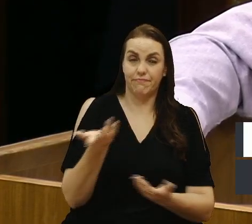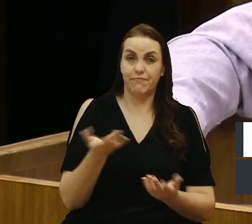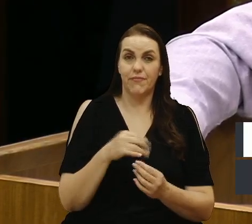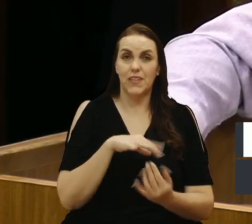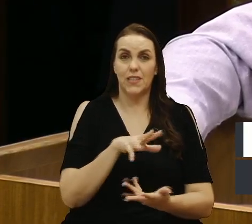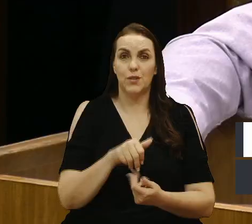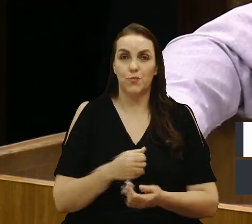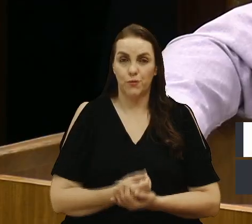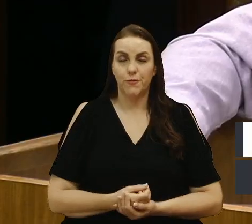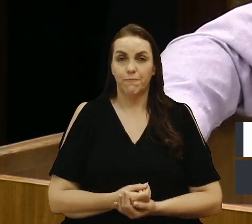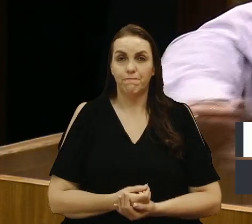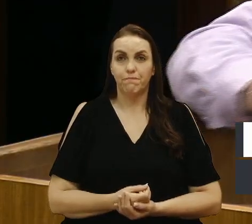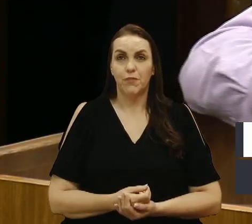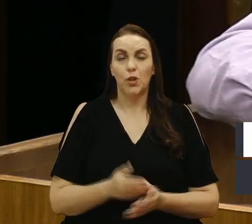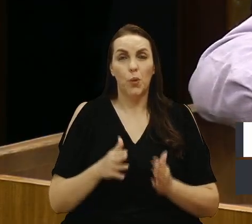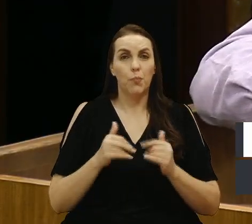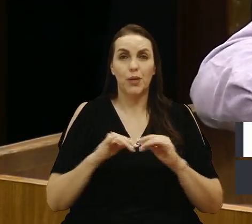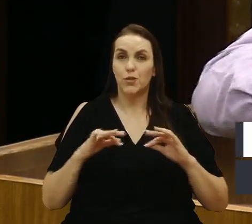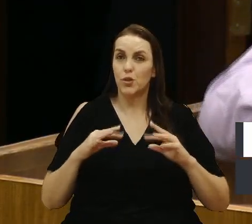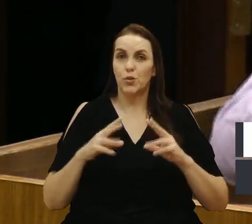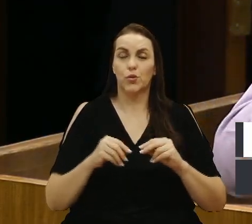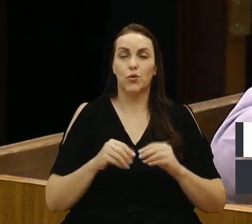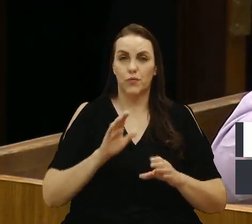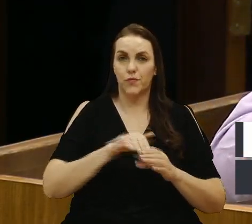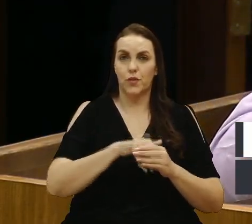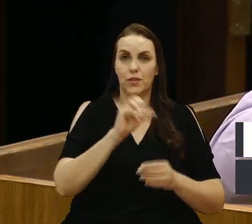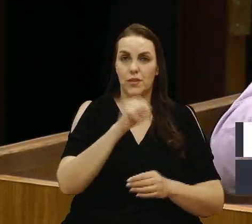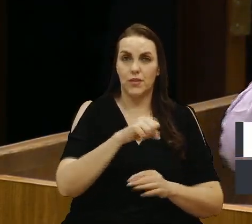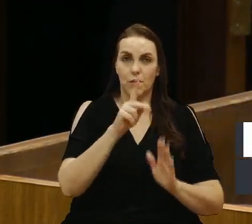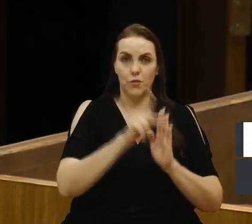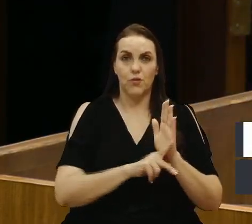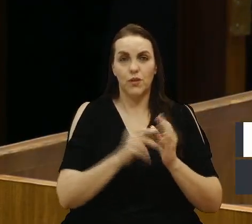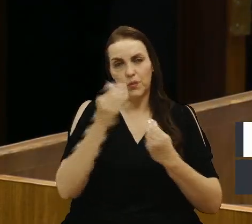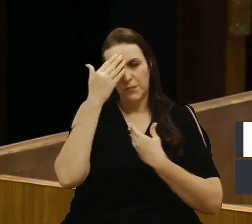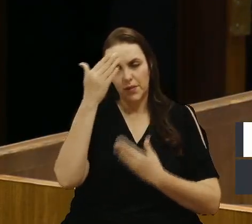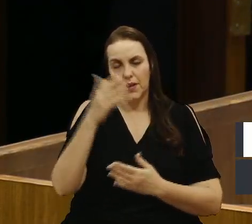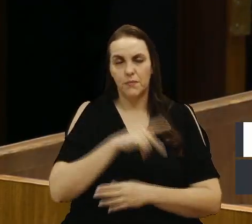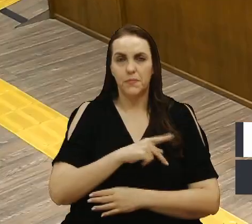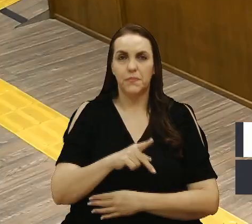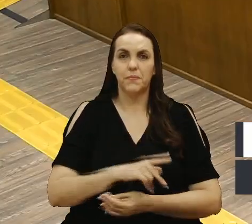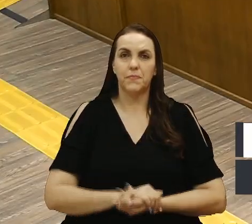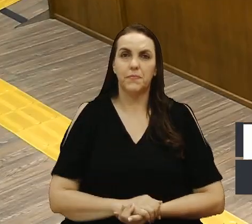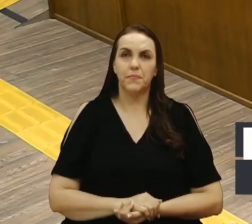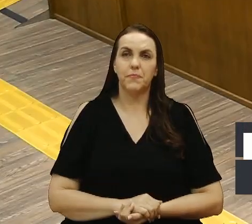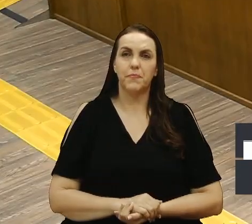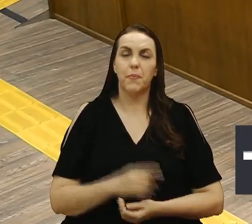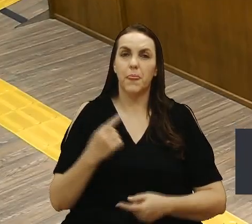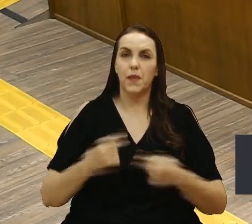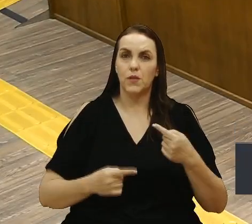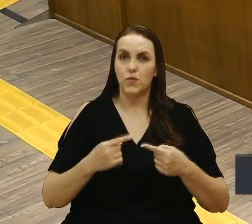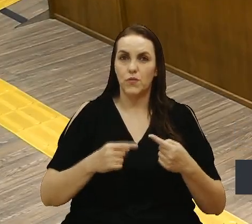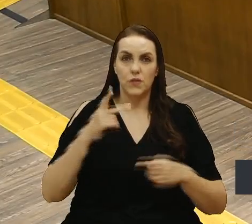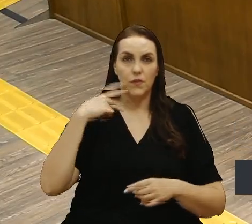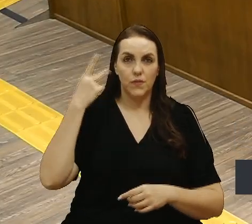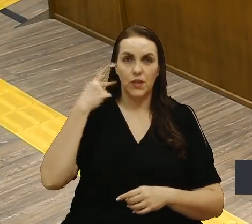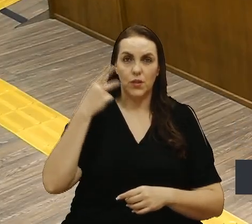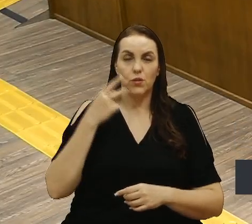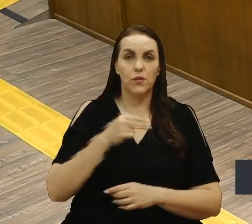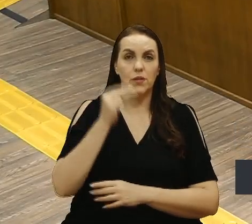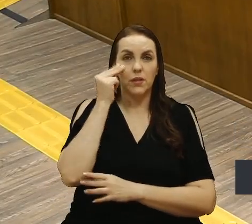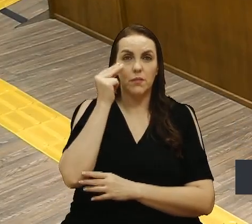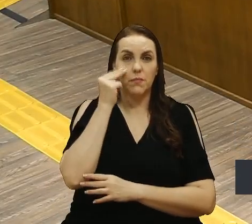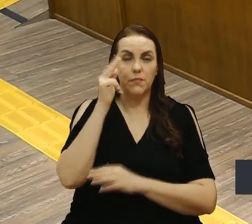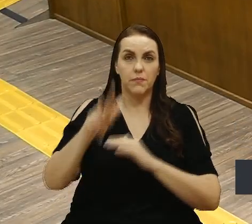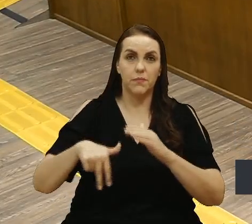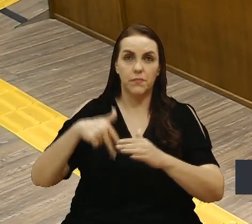Então, por isso eu peço a todos que votem sim a esse projeto. Muito obrigado, presidente. Em discussão, vereador Cláudio Libardi, da